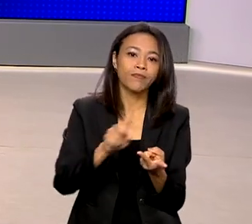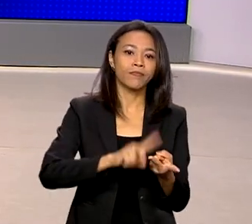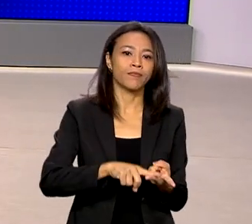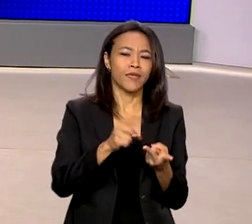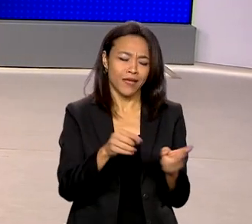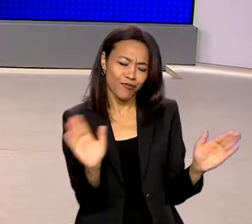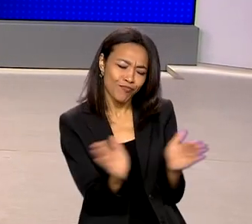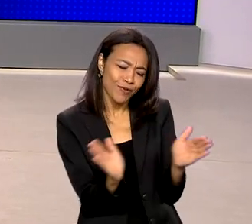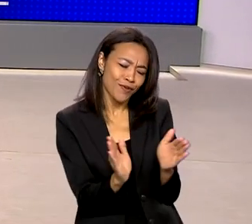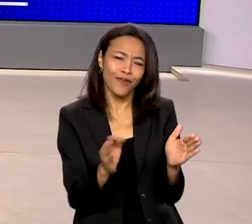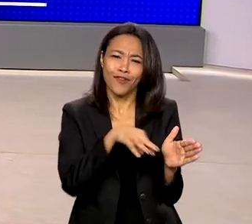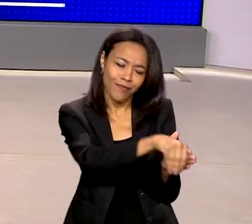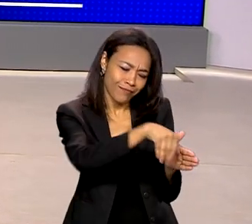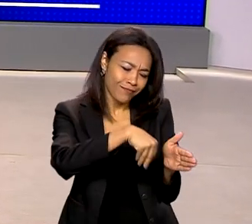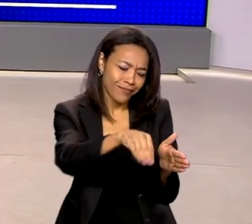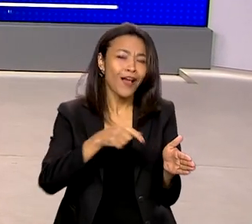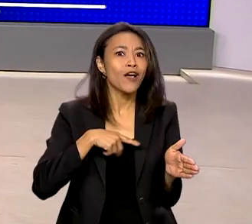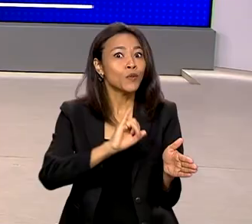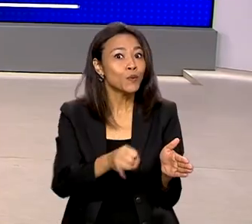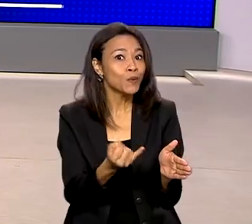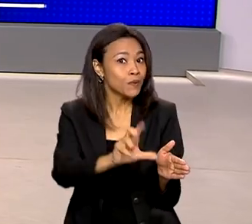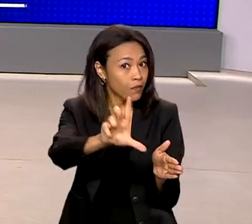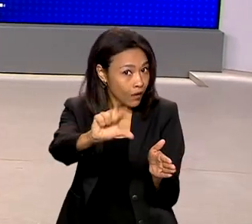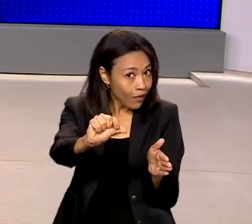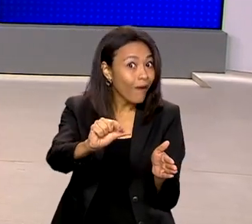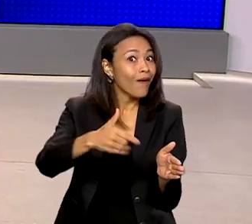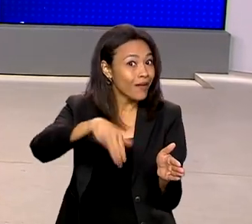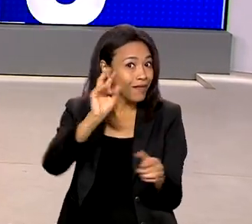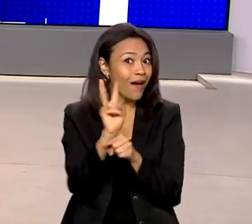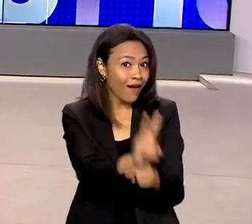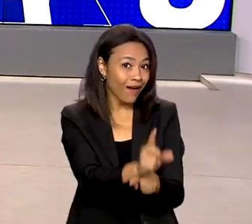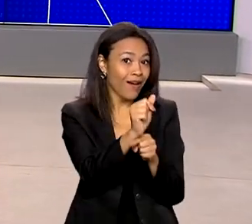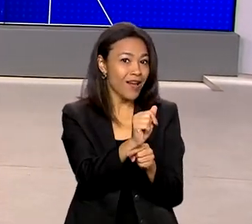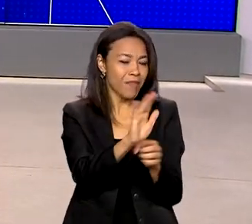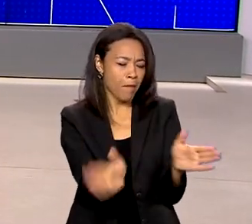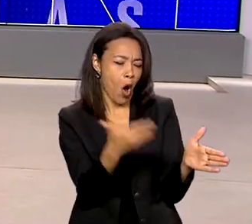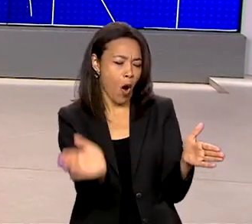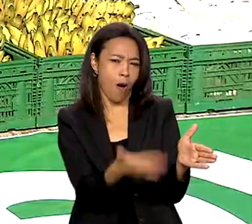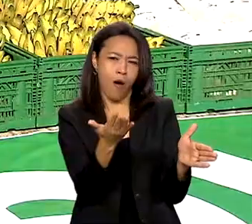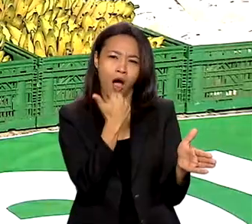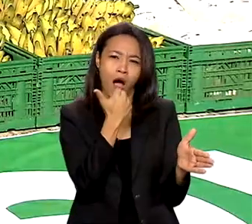pequenos produtores ainda vão ter juros menores e mais crédito para a produção.